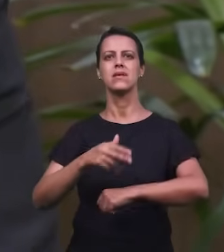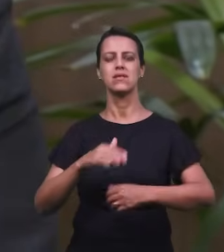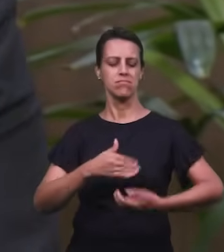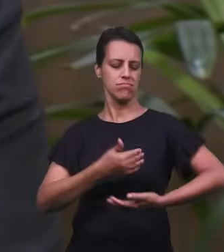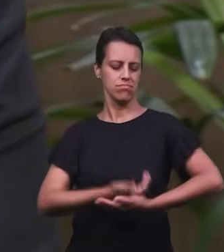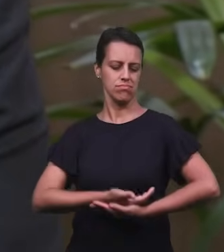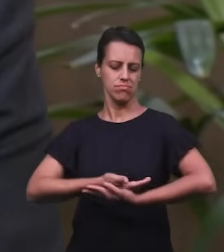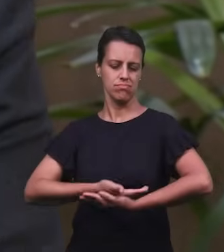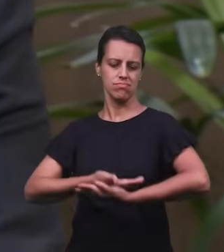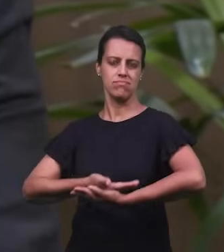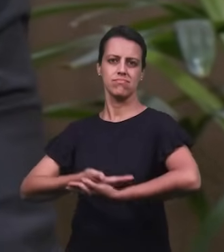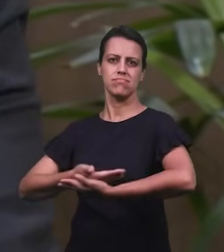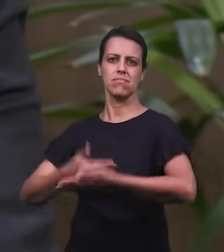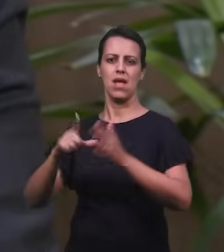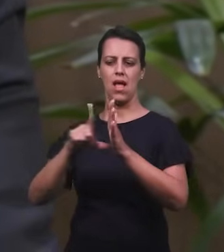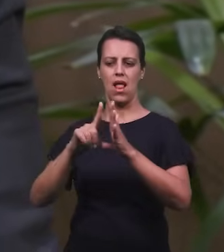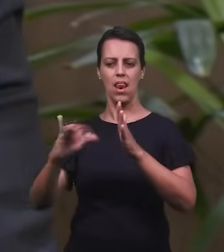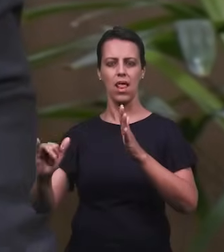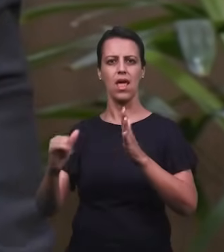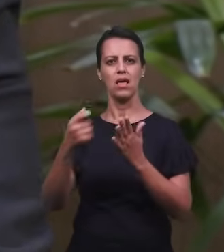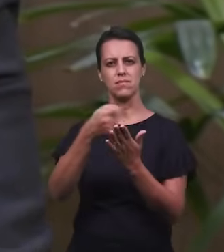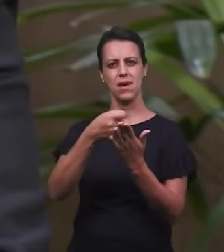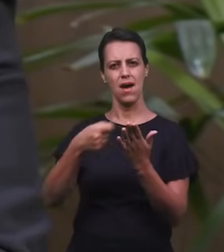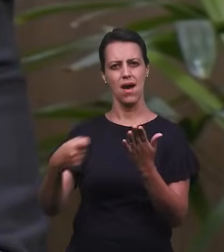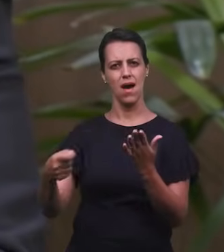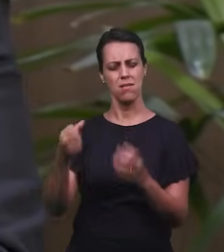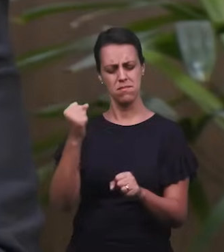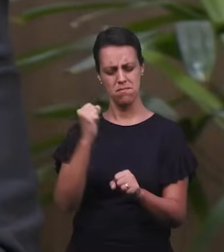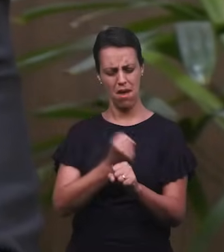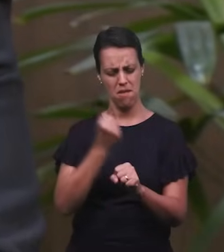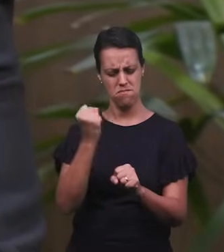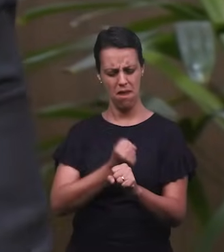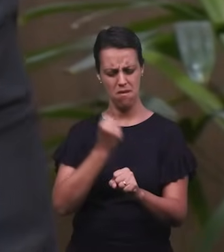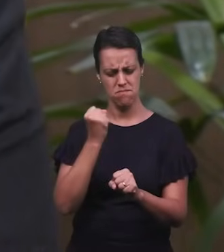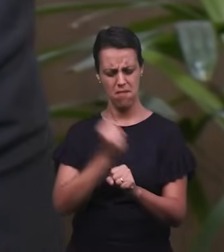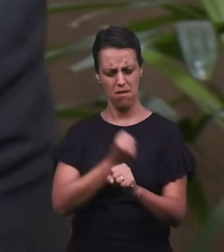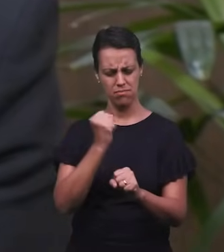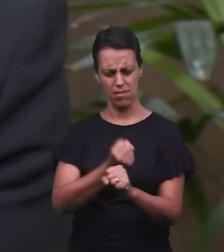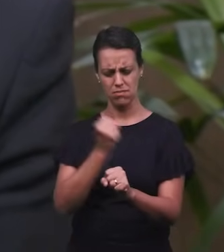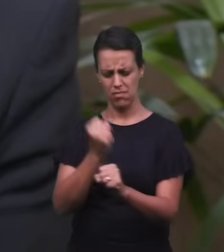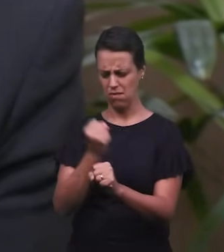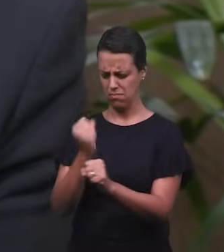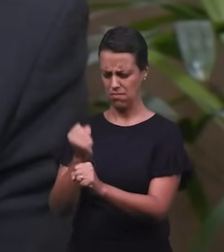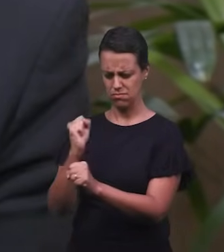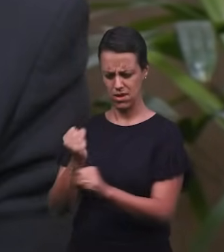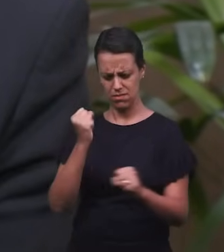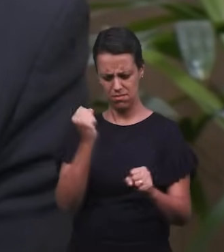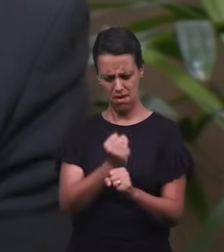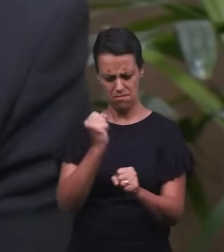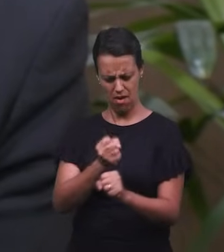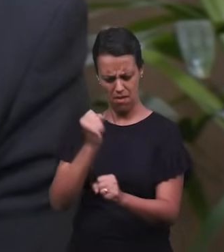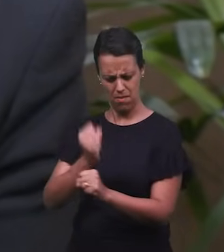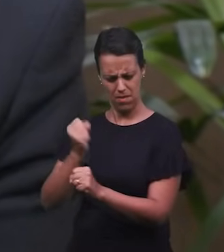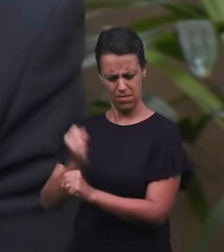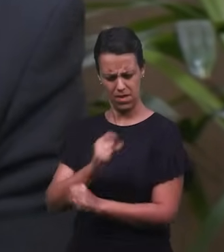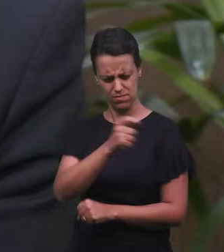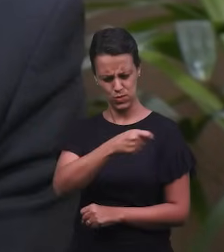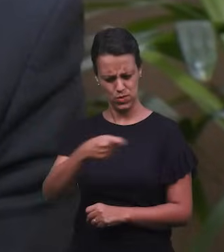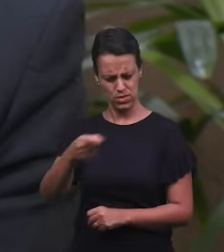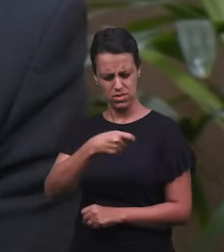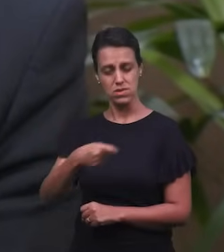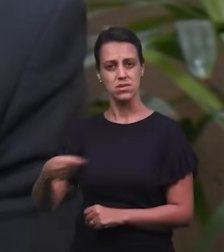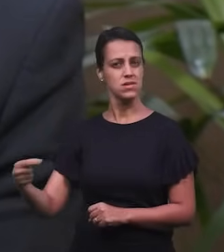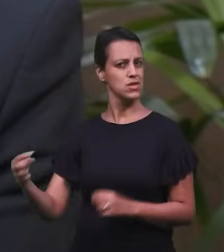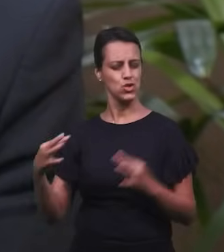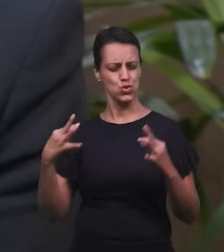depois ele sobe novamente, e ele mesmo que talhou, né? A segunda. Então, a questão do perfeccionismo, então